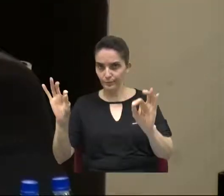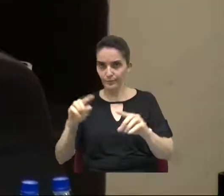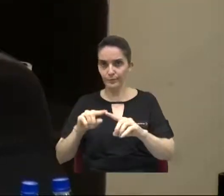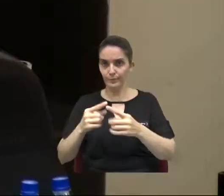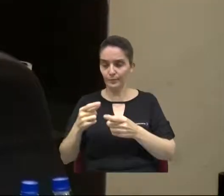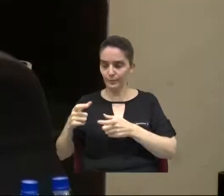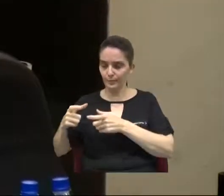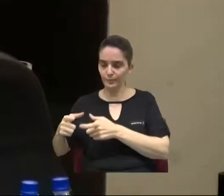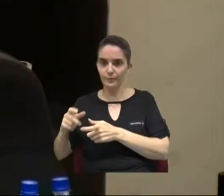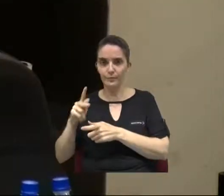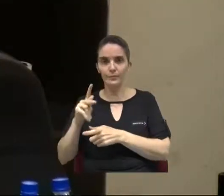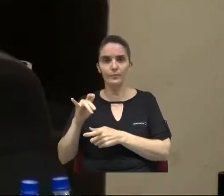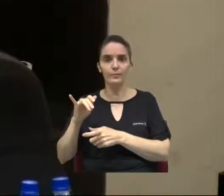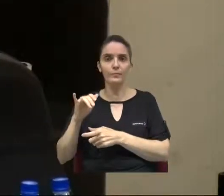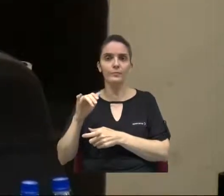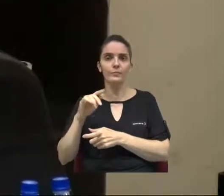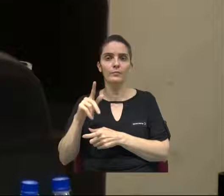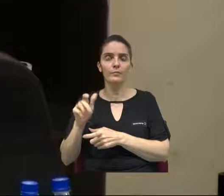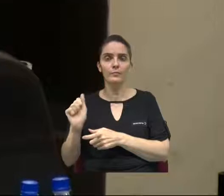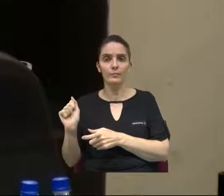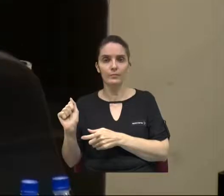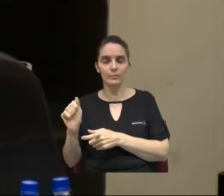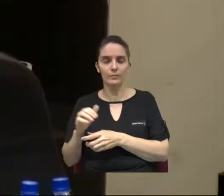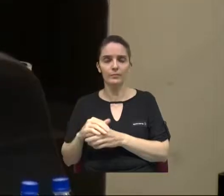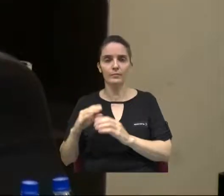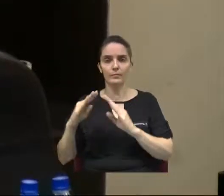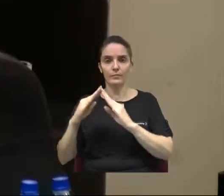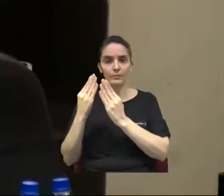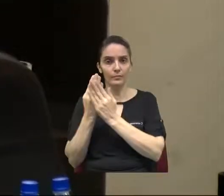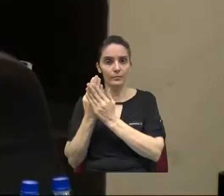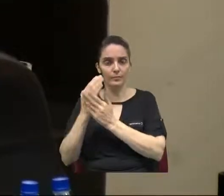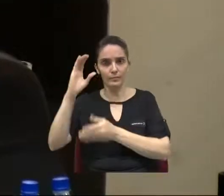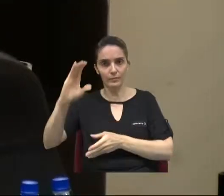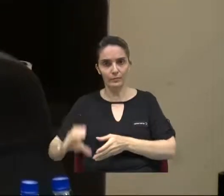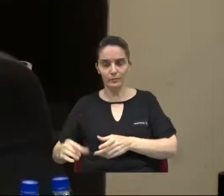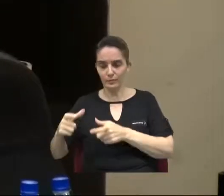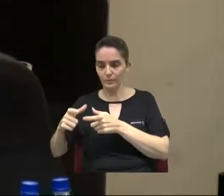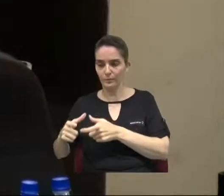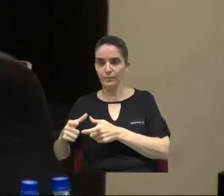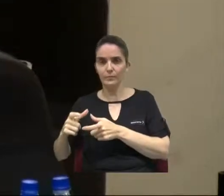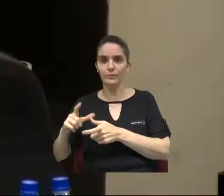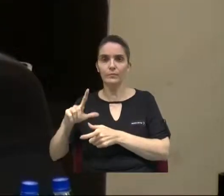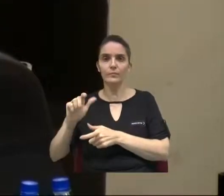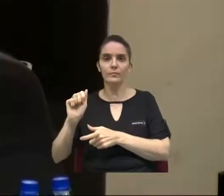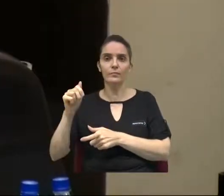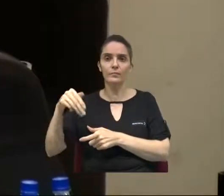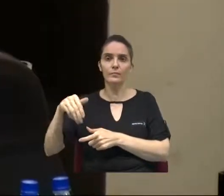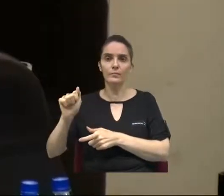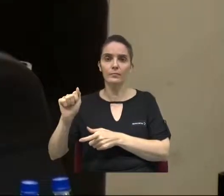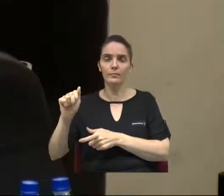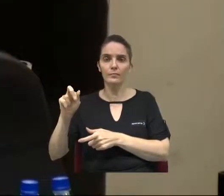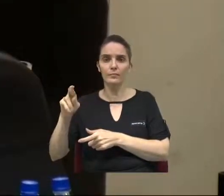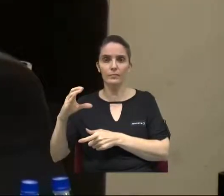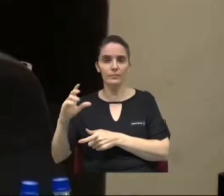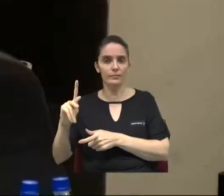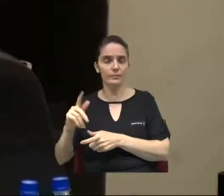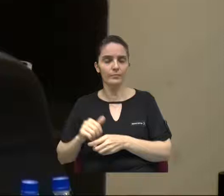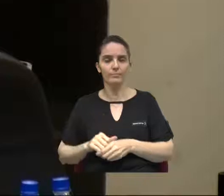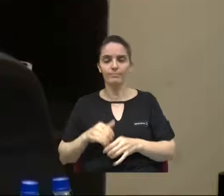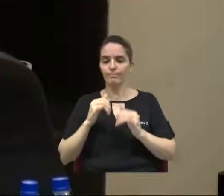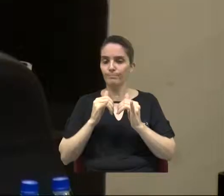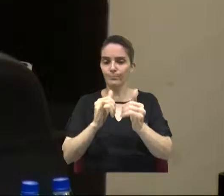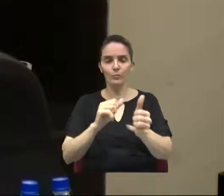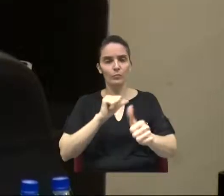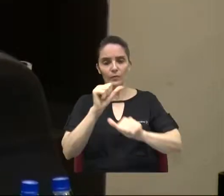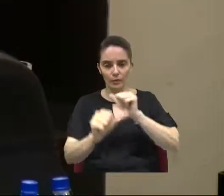Vila Pisa, creche da Vila Labaque, a gente não vence trocar a fiação.